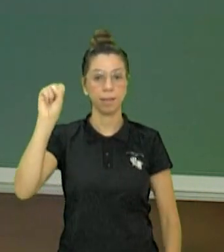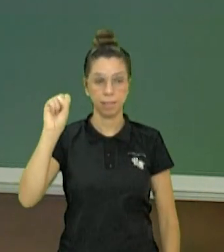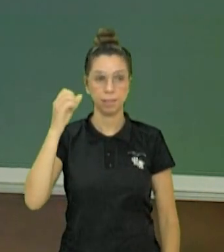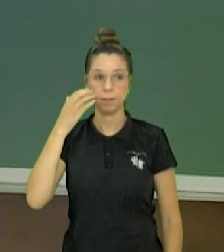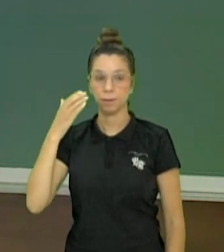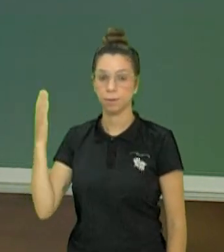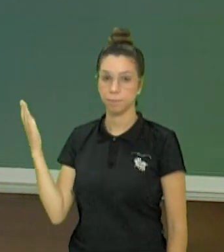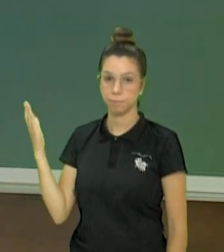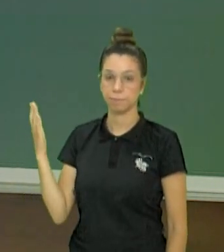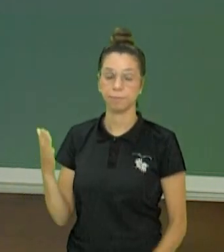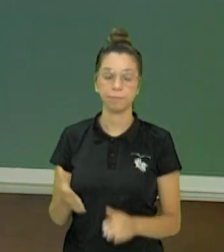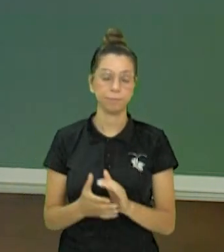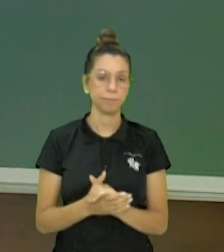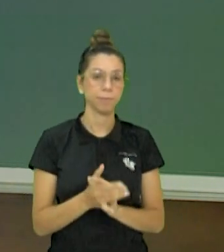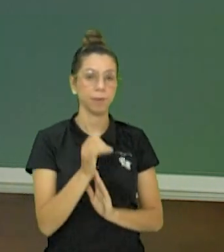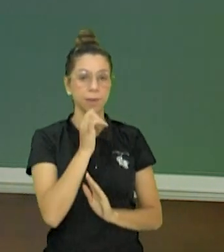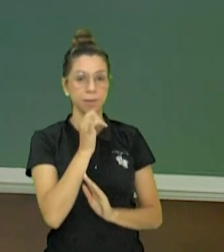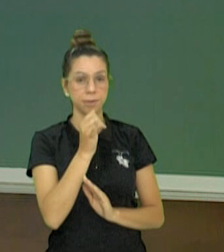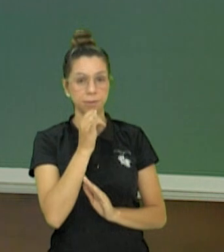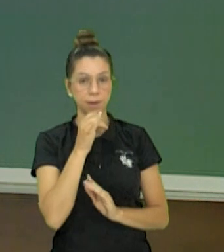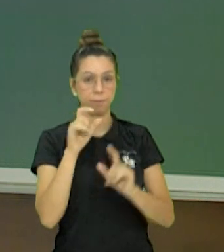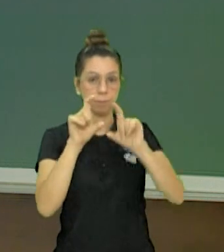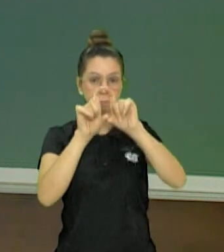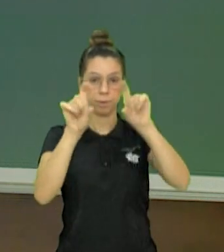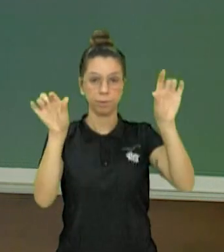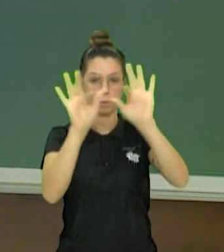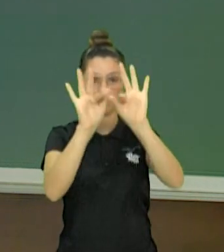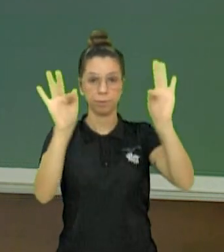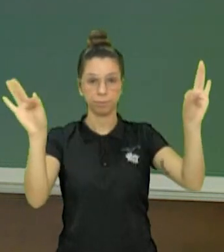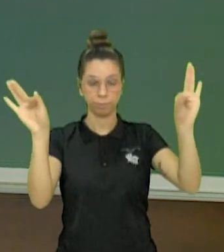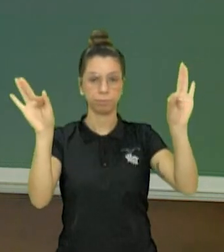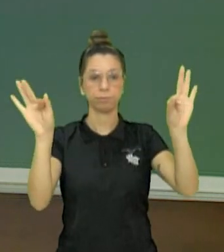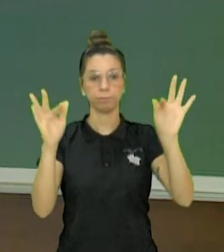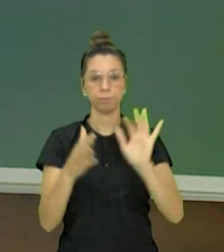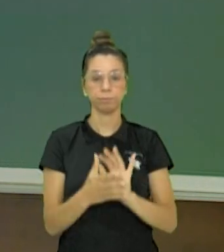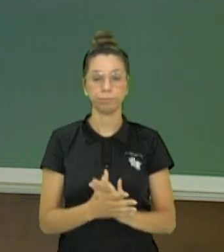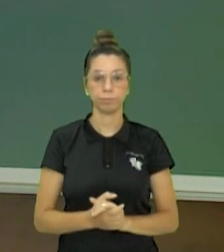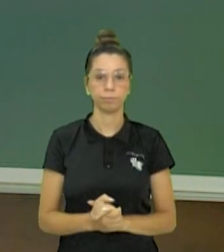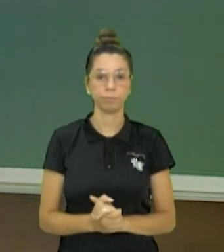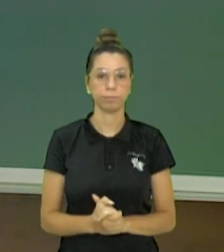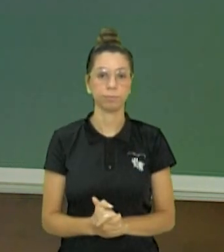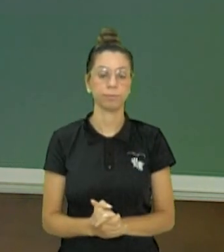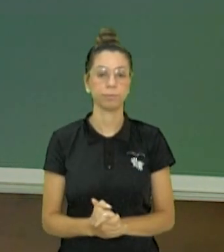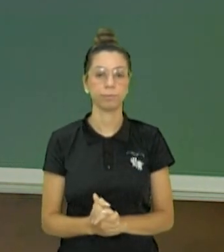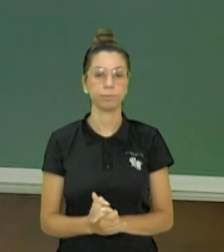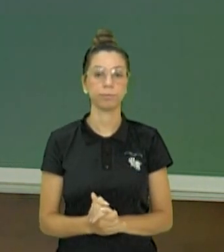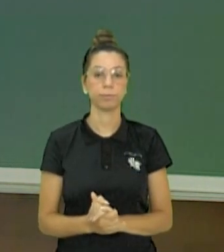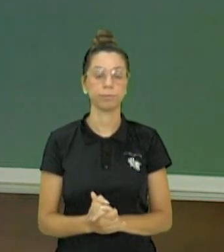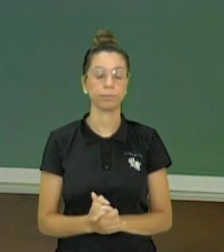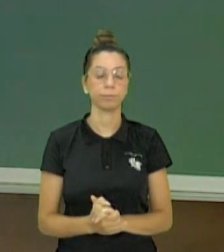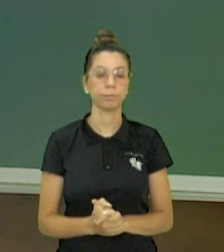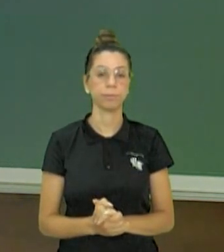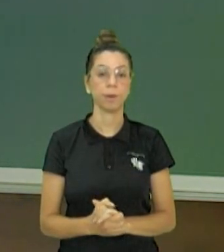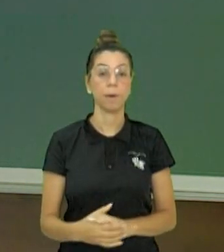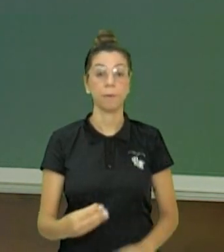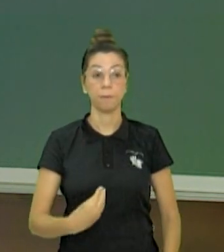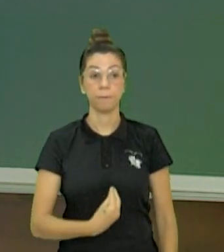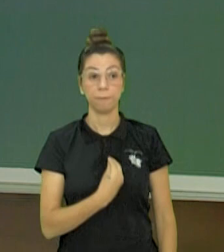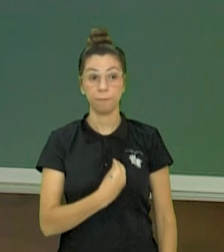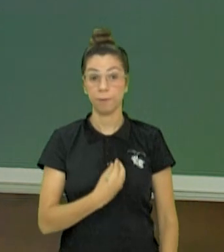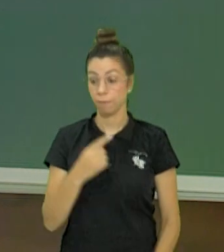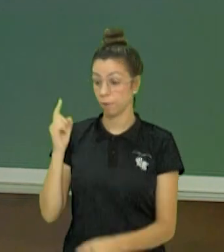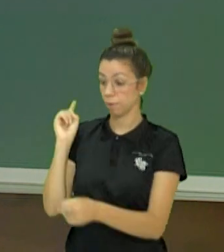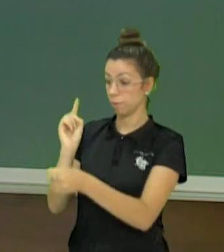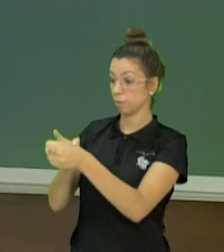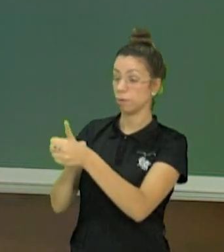exemplo, living in the city can be as good as living in the country. It just depends on you. Morar na cidade pode ser